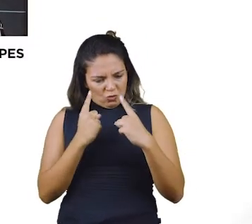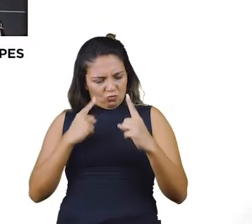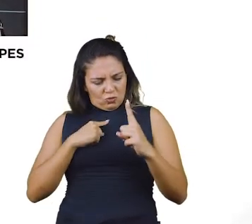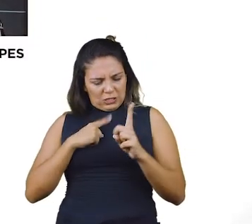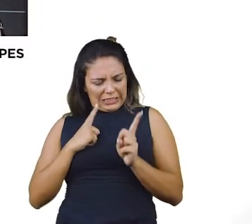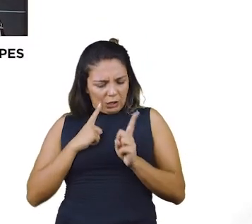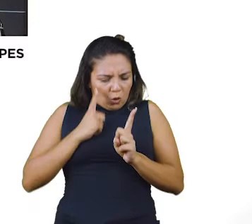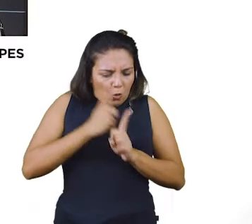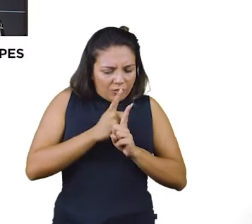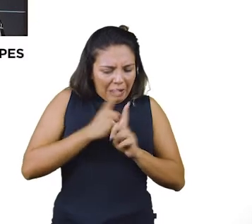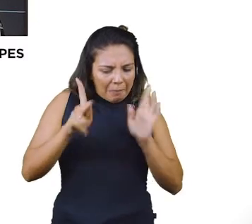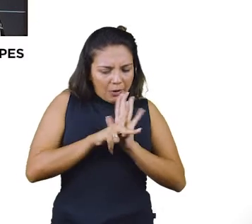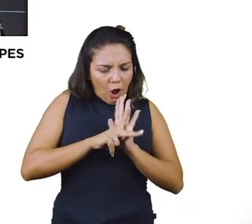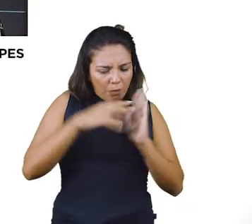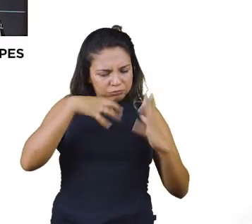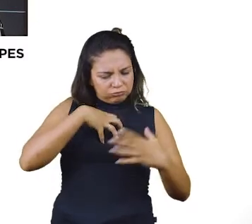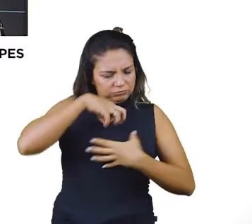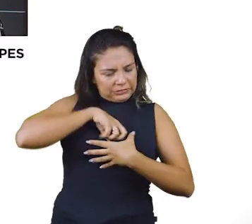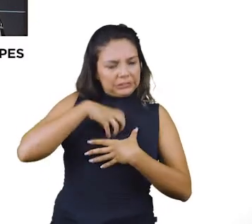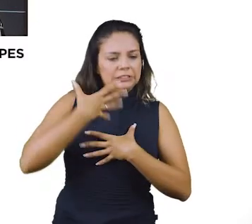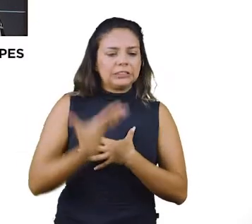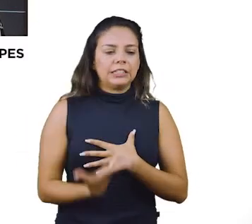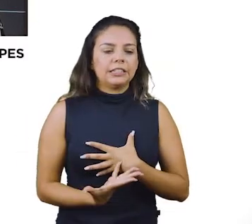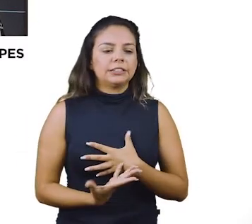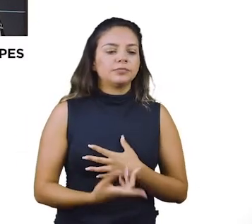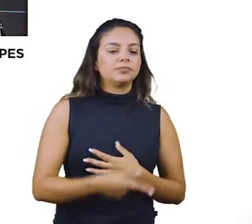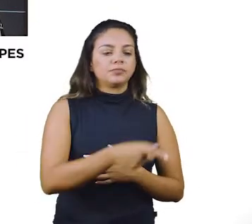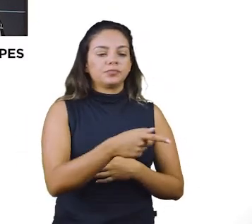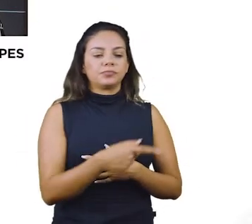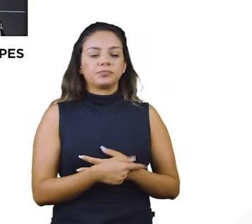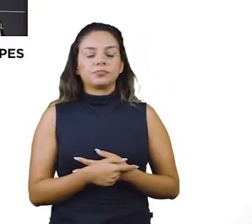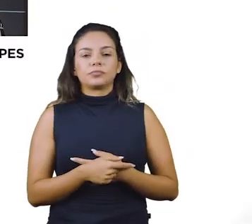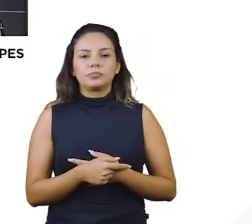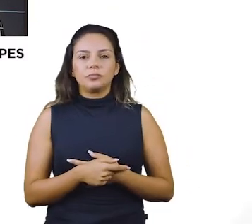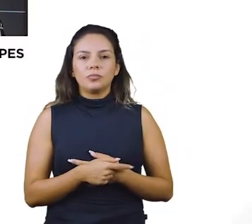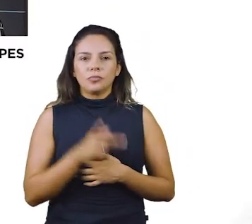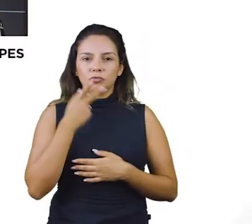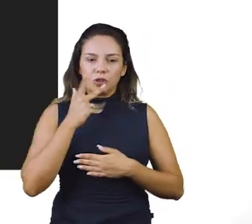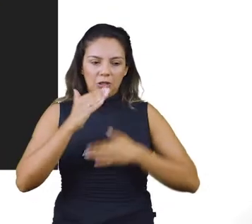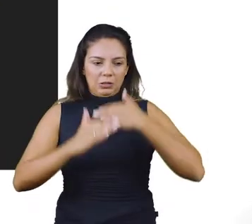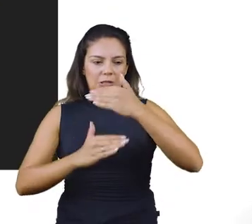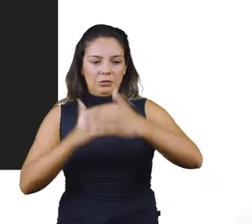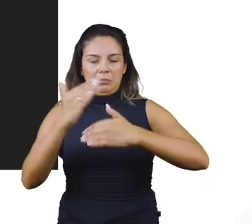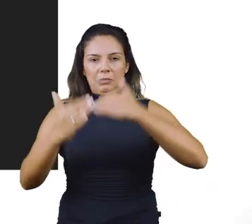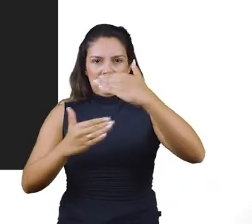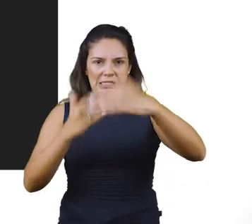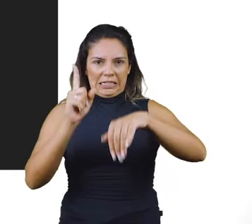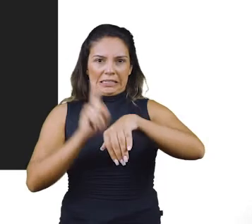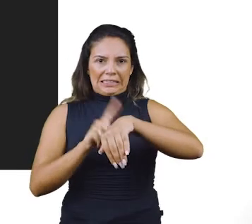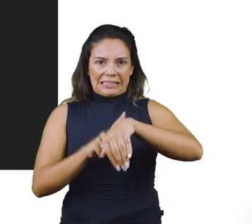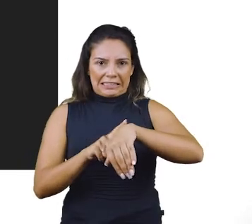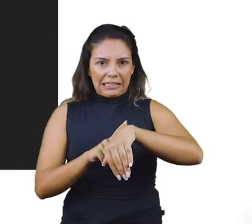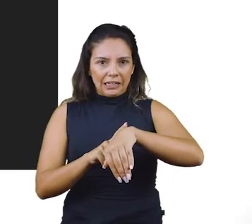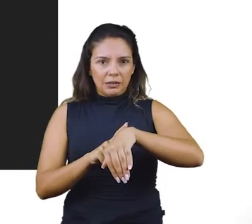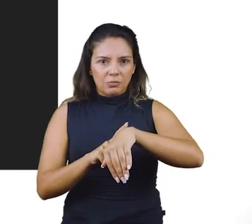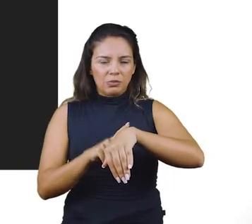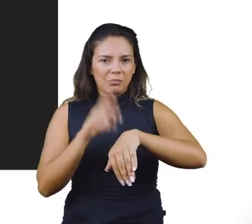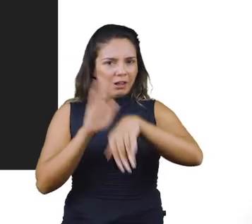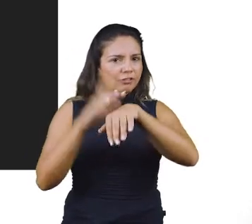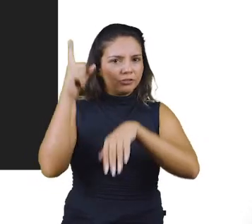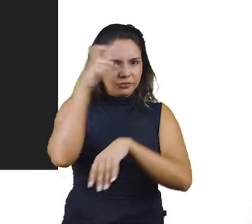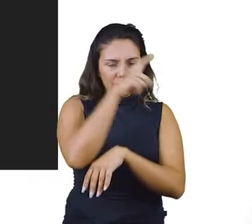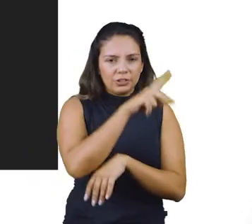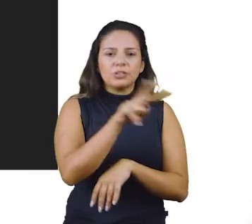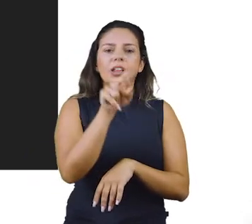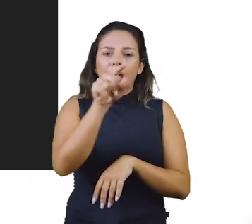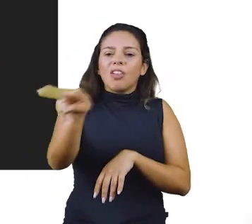né? Com mais tempo fica mais difícil, né? Esse conhecimento, a gente passa a ter mais tempo. E é um pouco disso que vocês